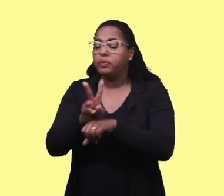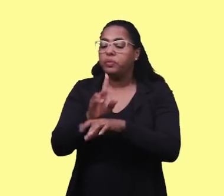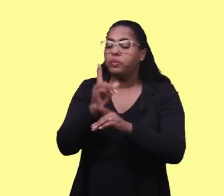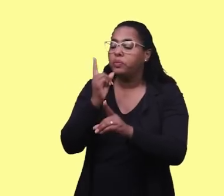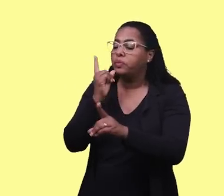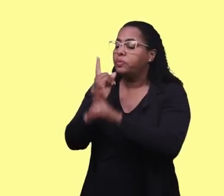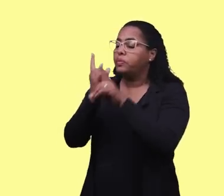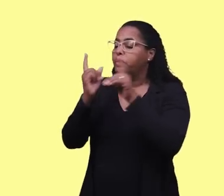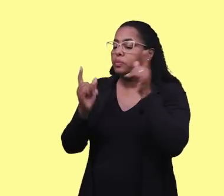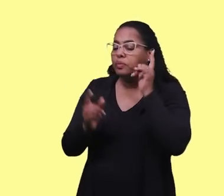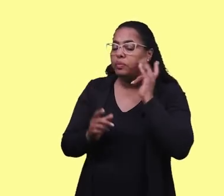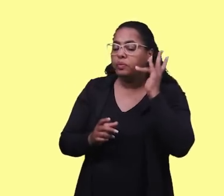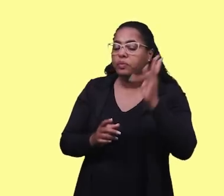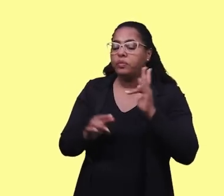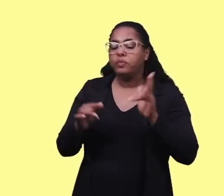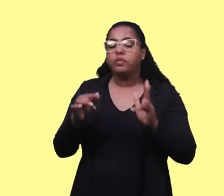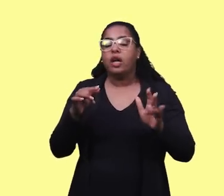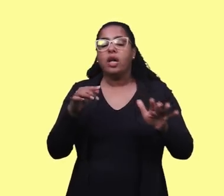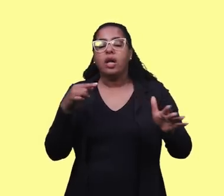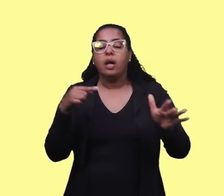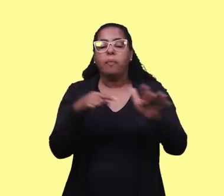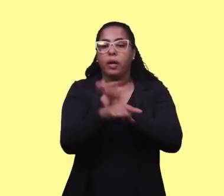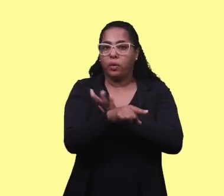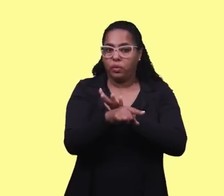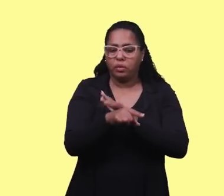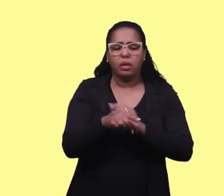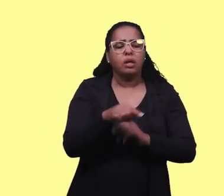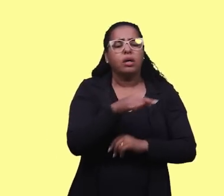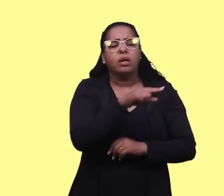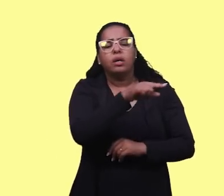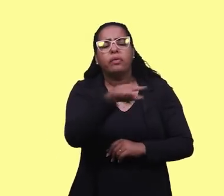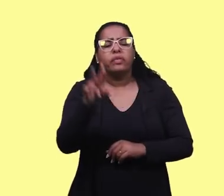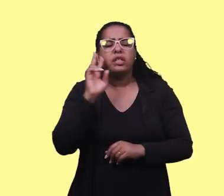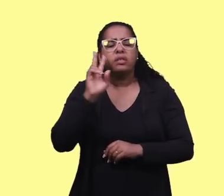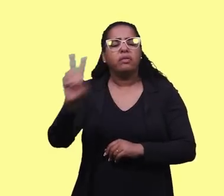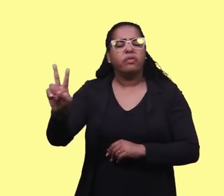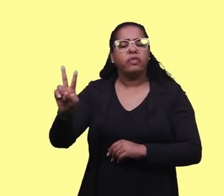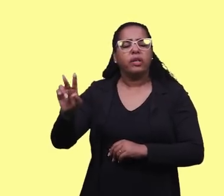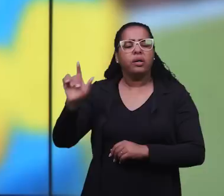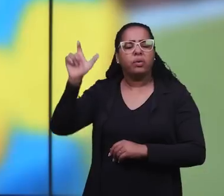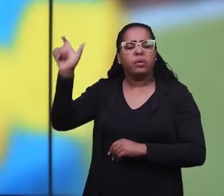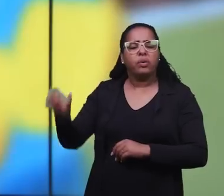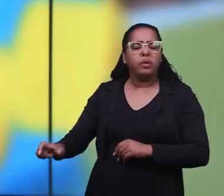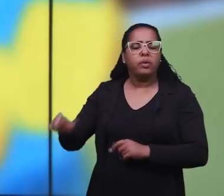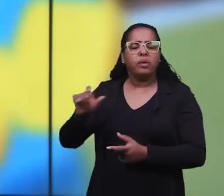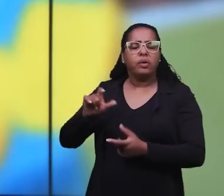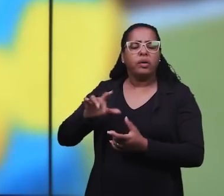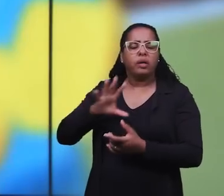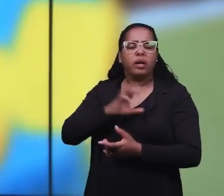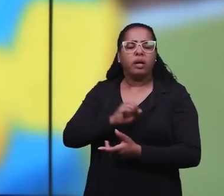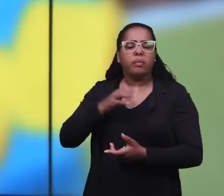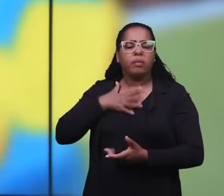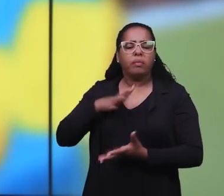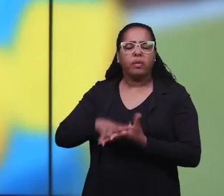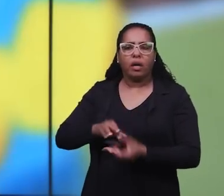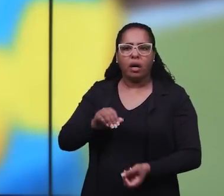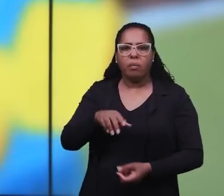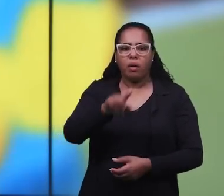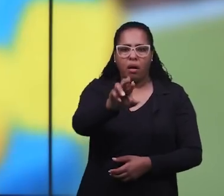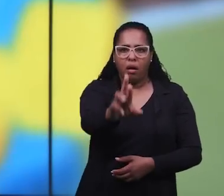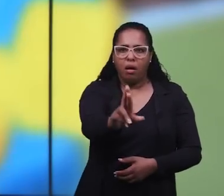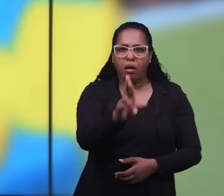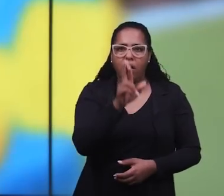encontraram a noiva. E ela pergunta: vocês viram aquele a quem ama a minha alma? Os guardas